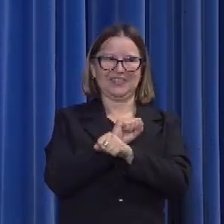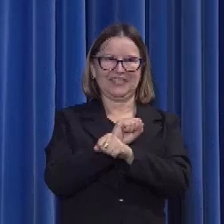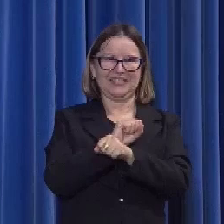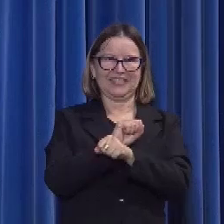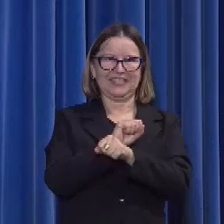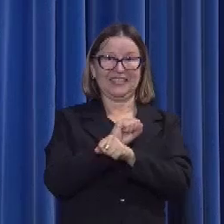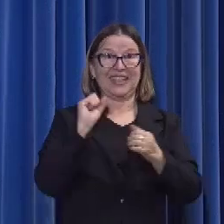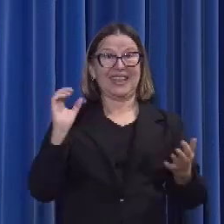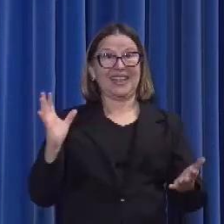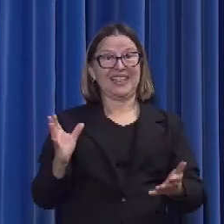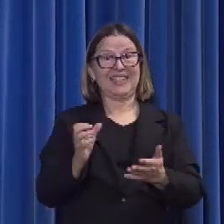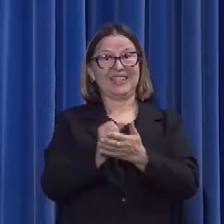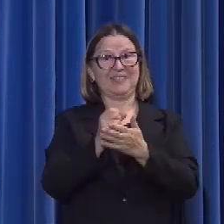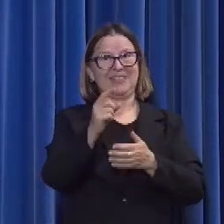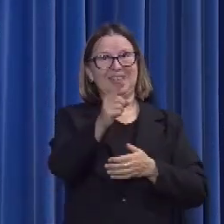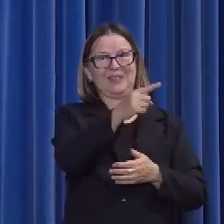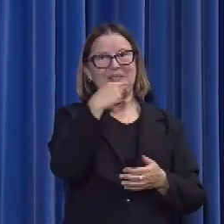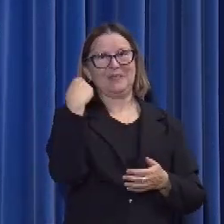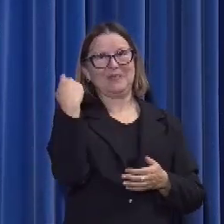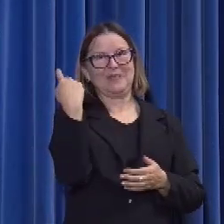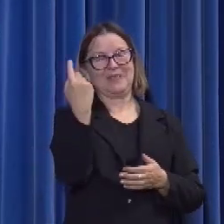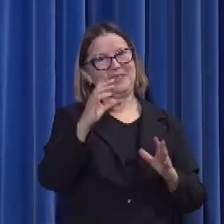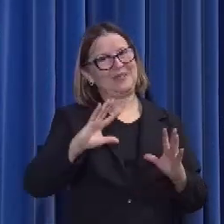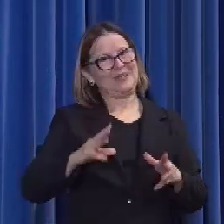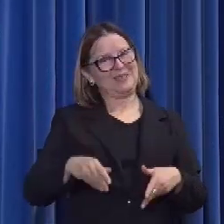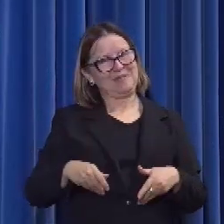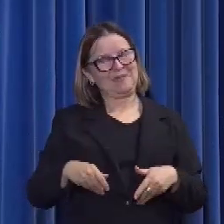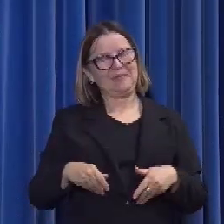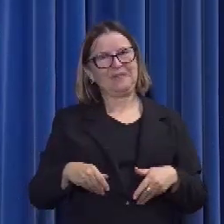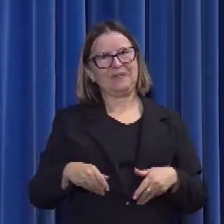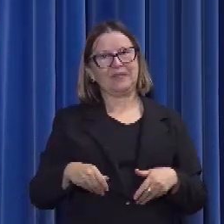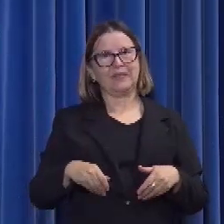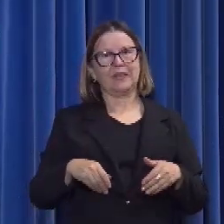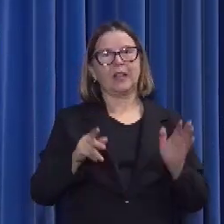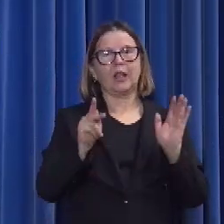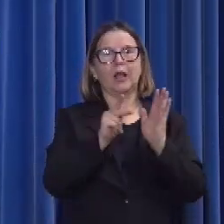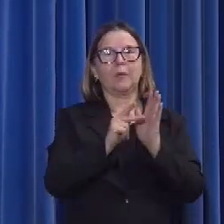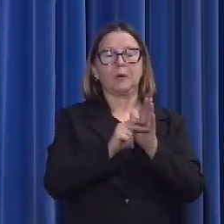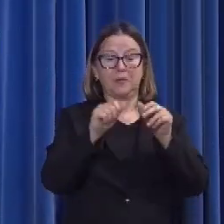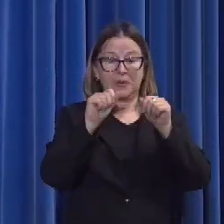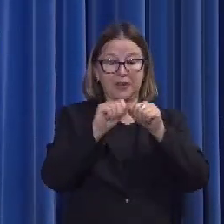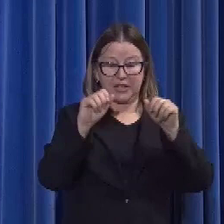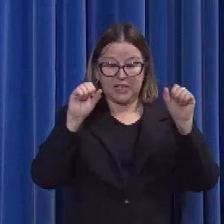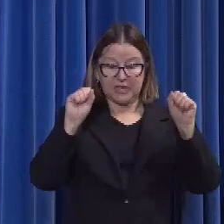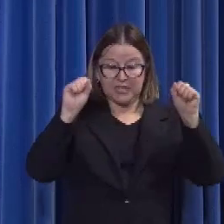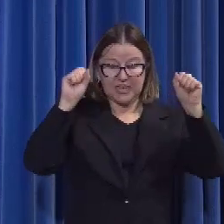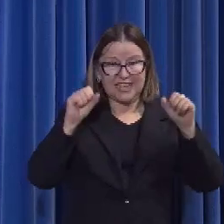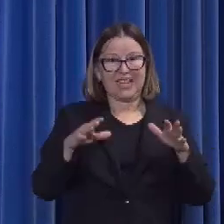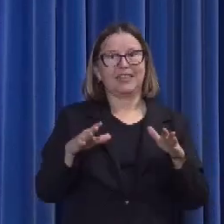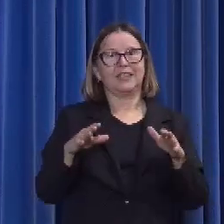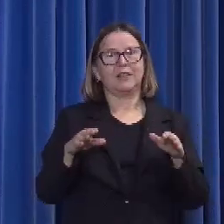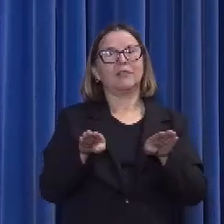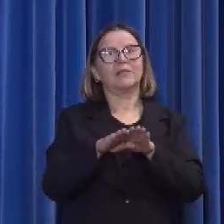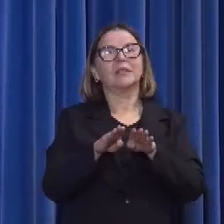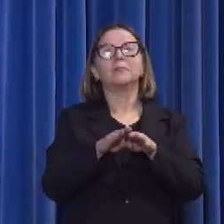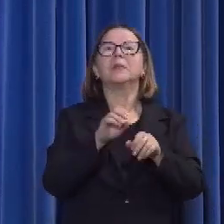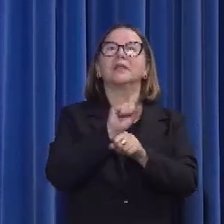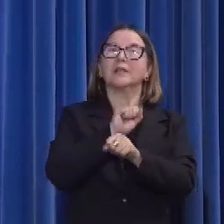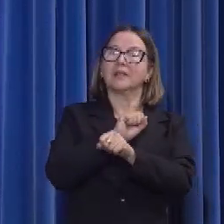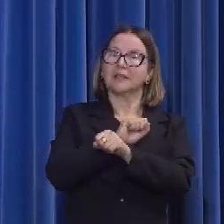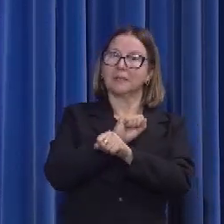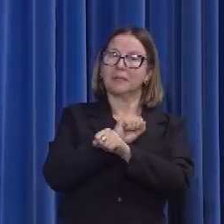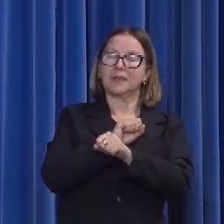a redenção do nosso corpo. A redenção, a própria criação aguarda isso. Ela fica,